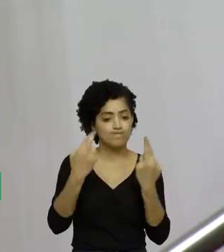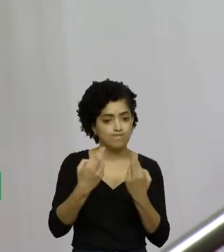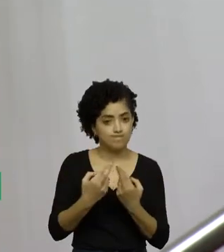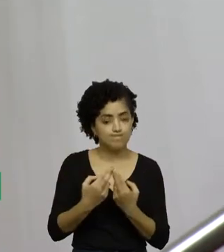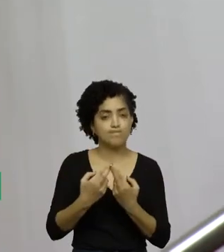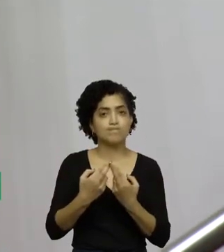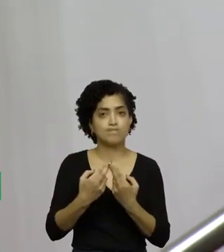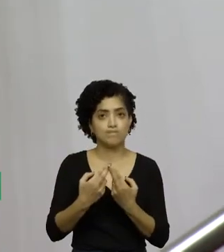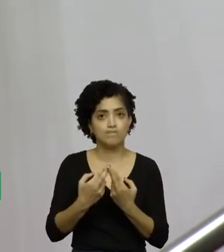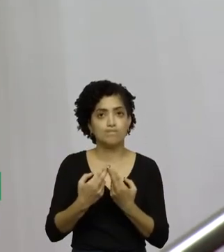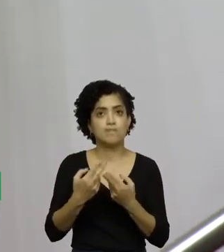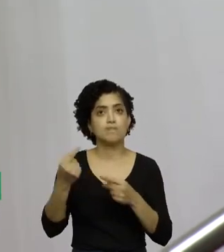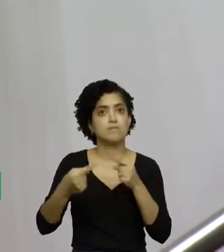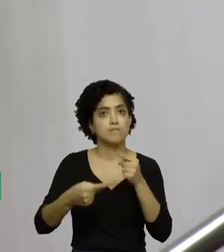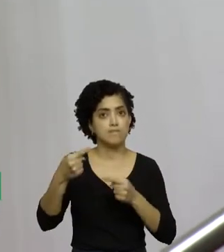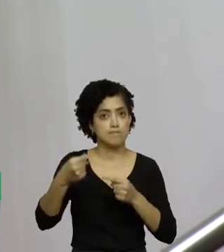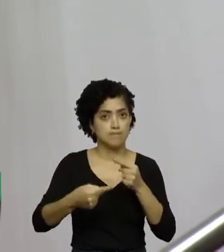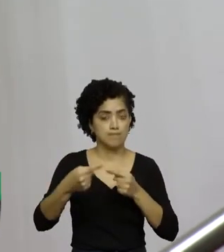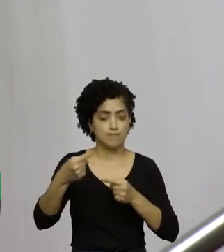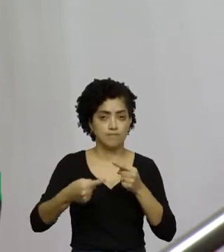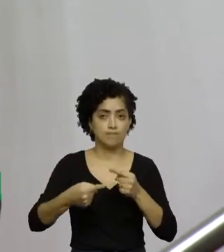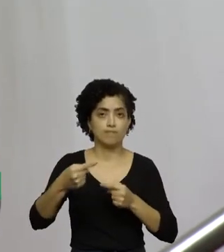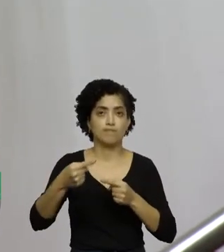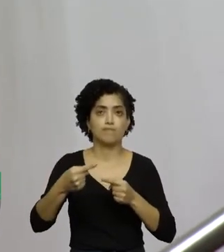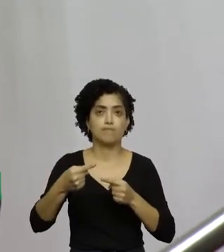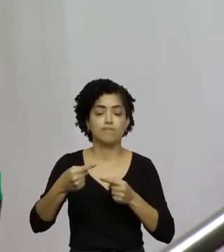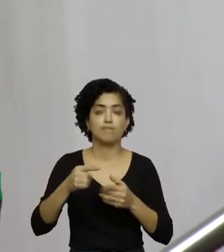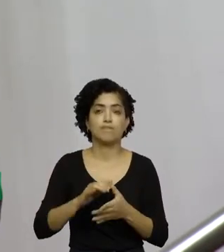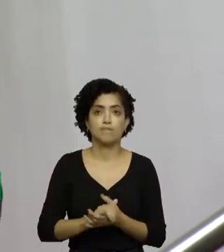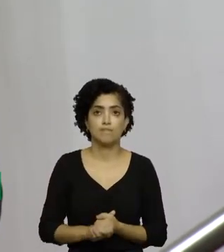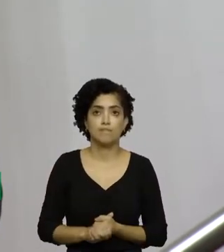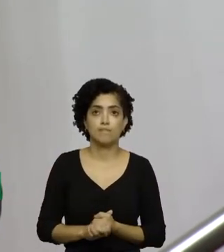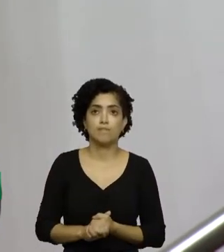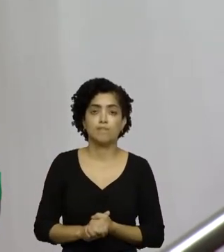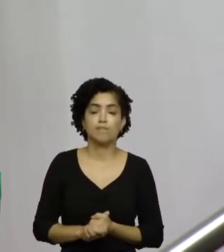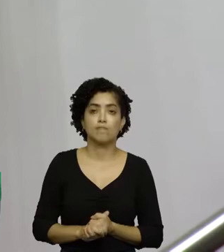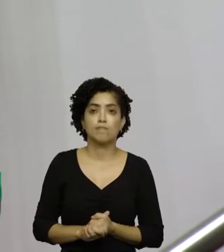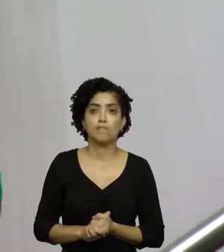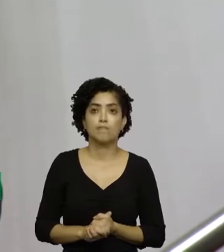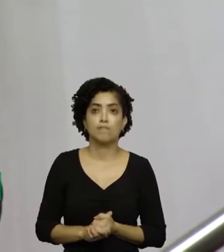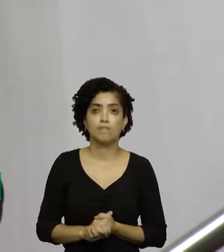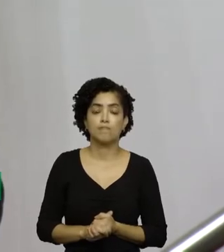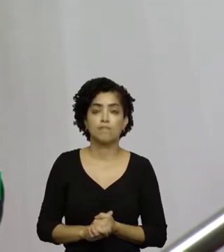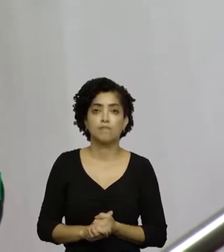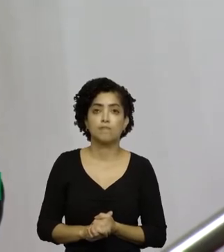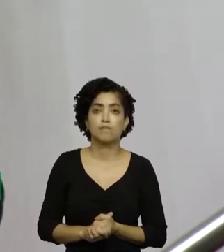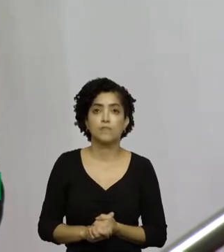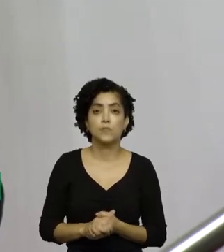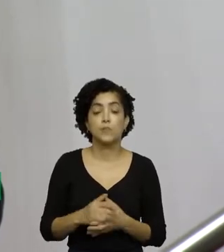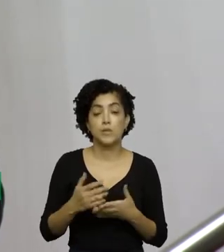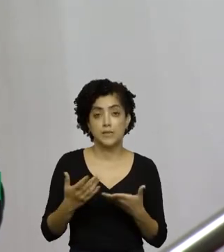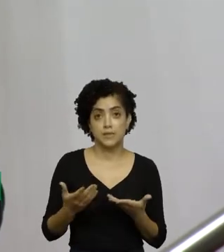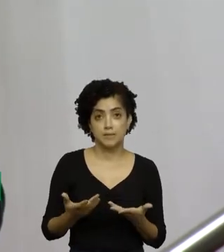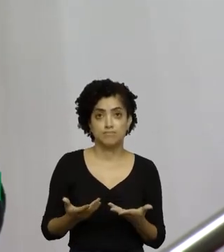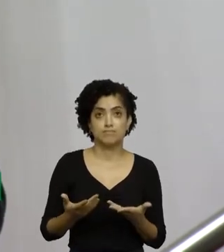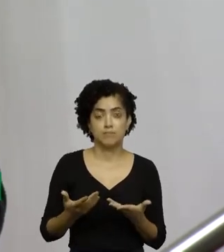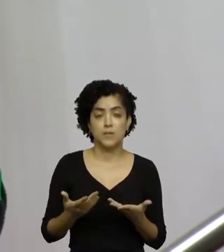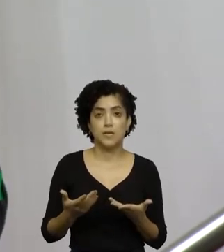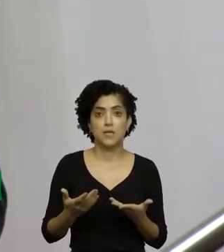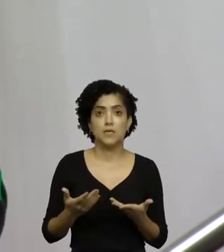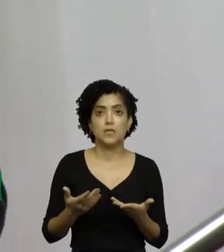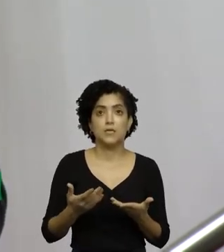um extraordinário, um grande debate nesse dia. E que, claro, durante